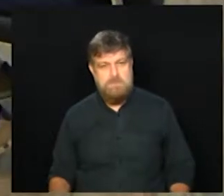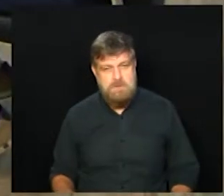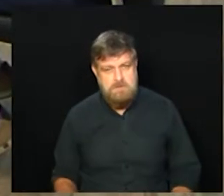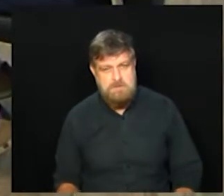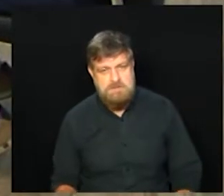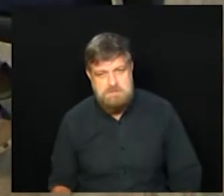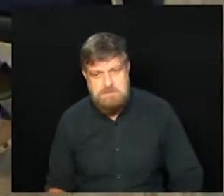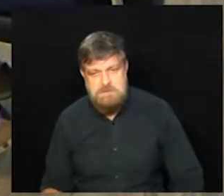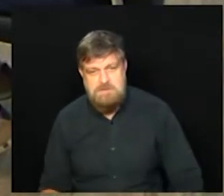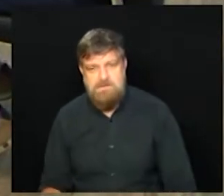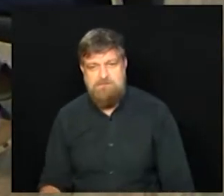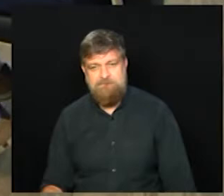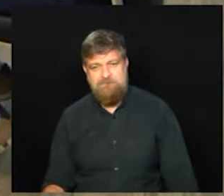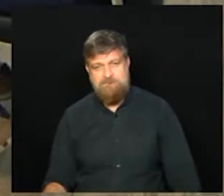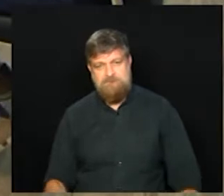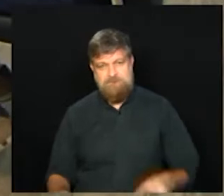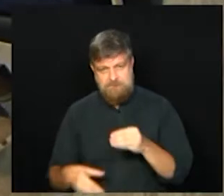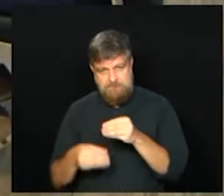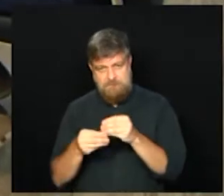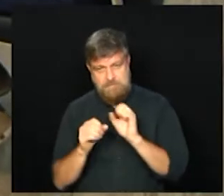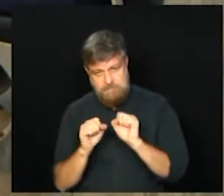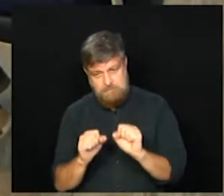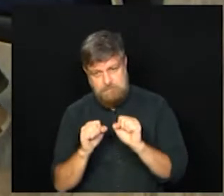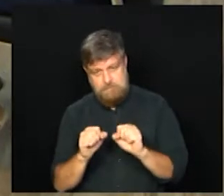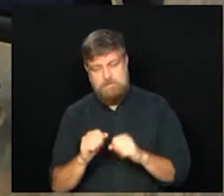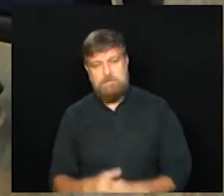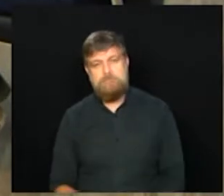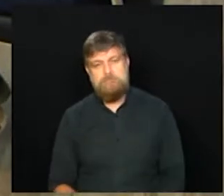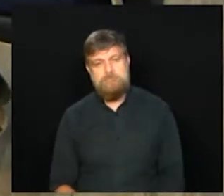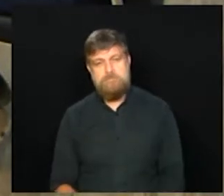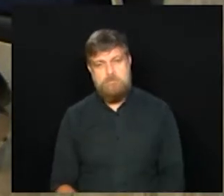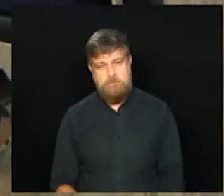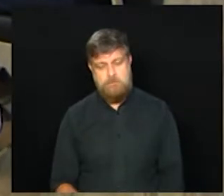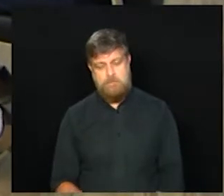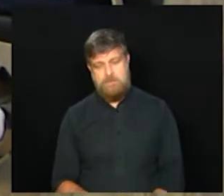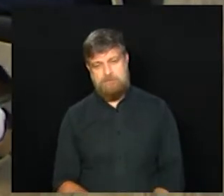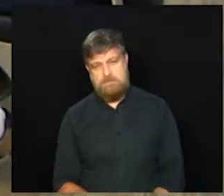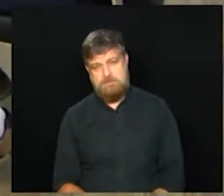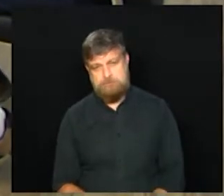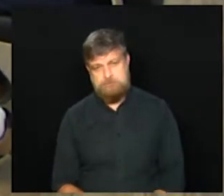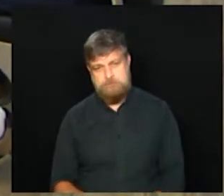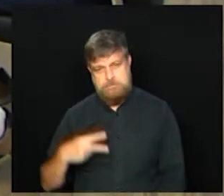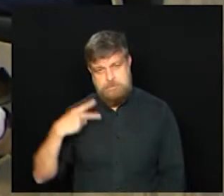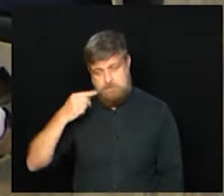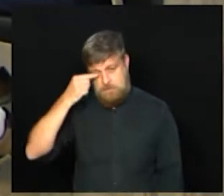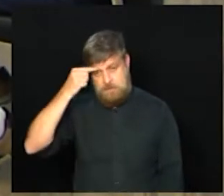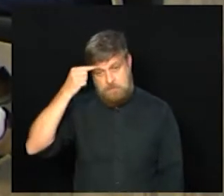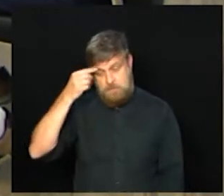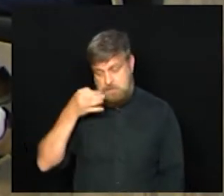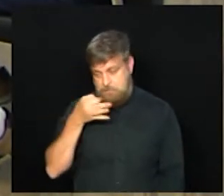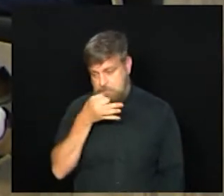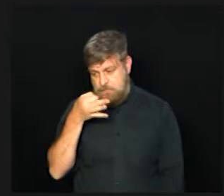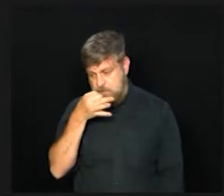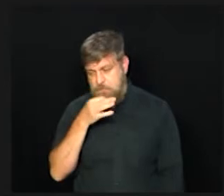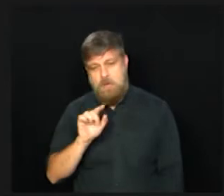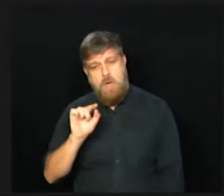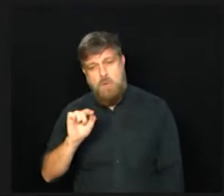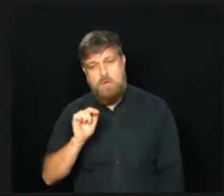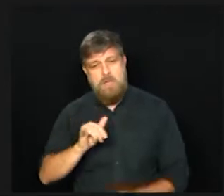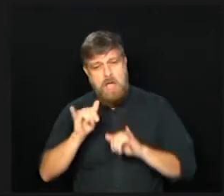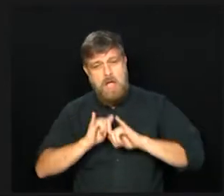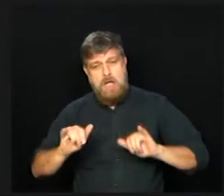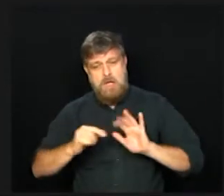Oi, Fábia, pode ir? Sim. Só completando o que a vereadora Paola falou, a respeito da campanha